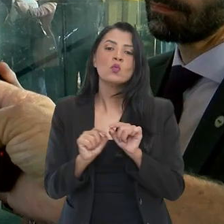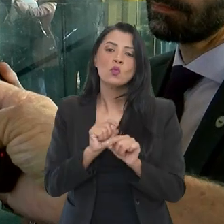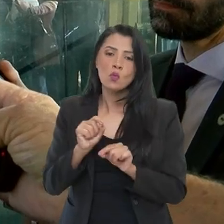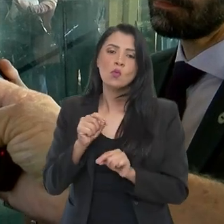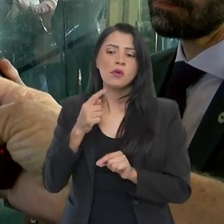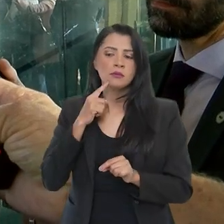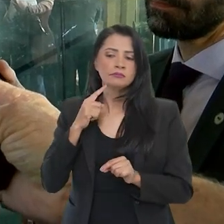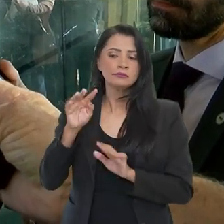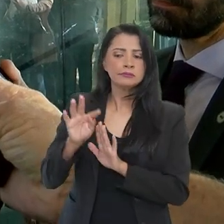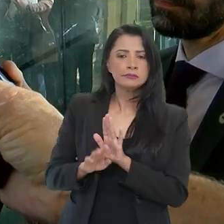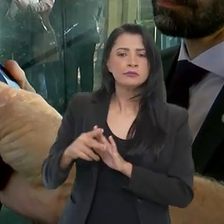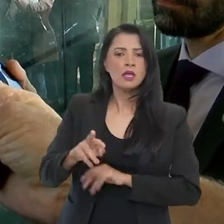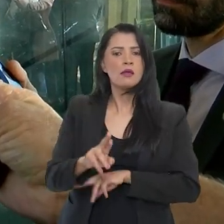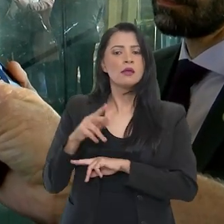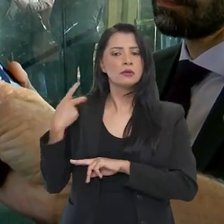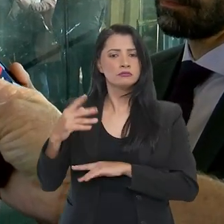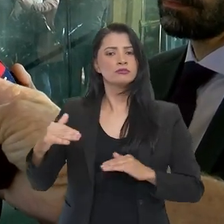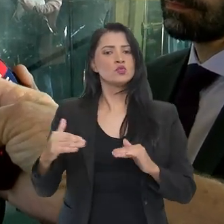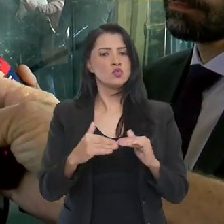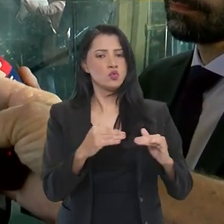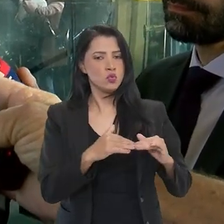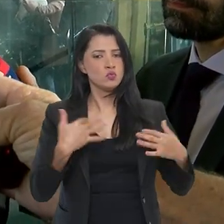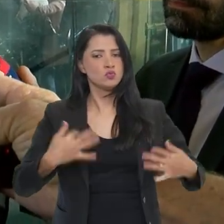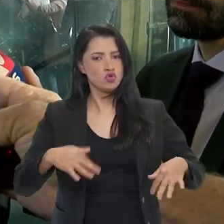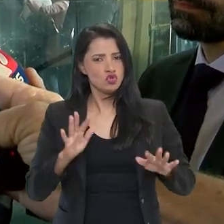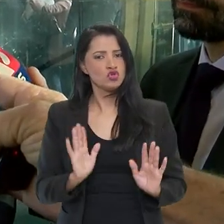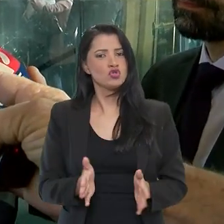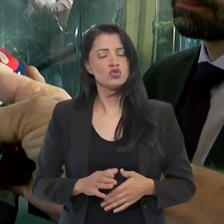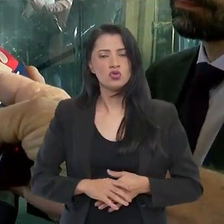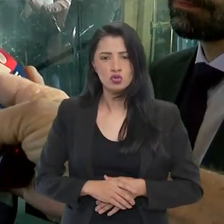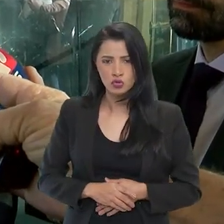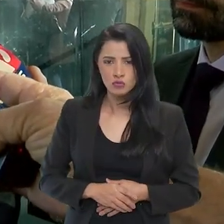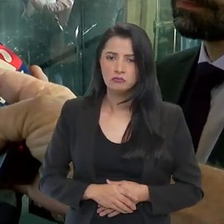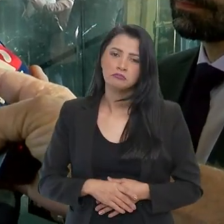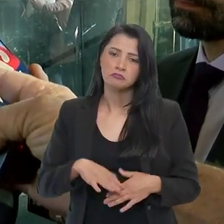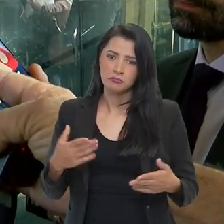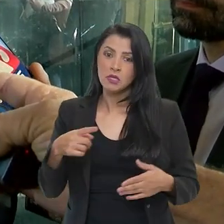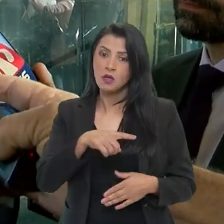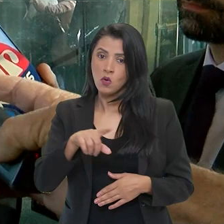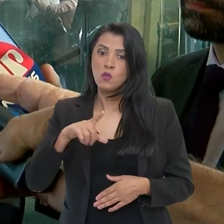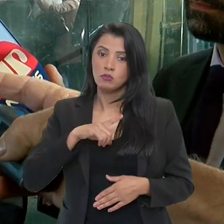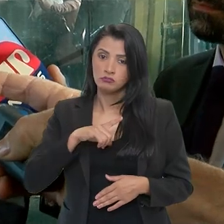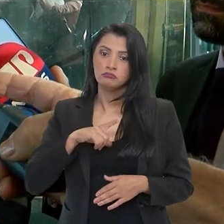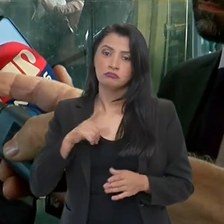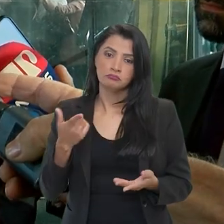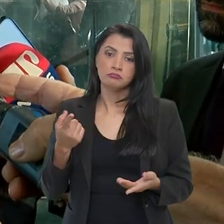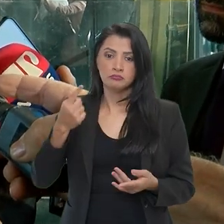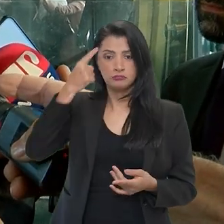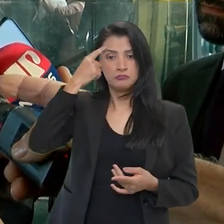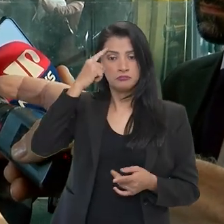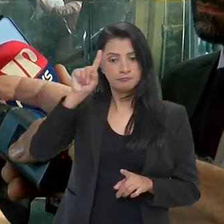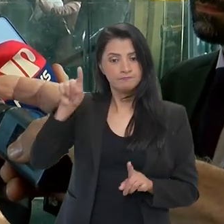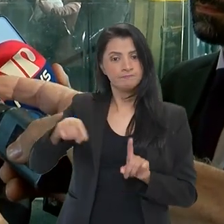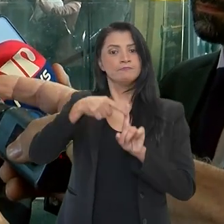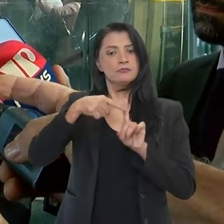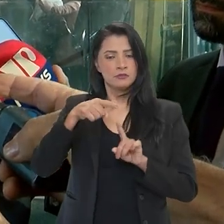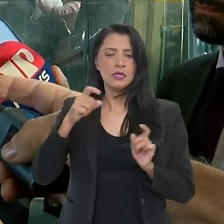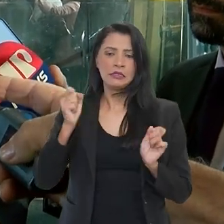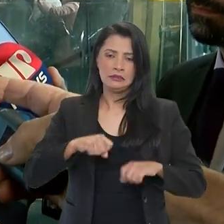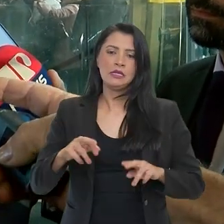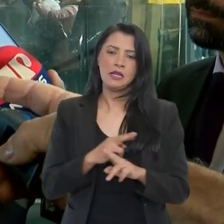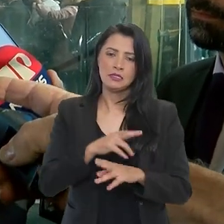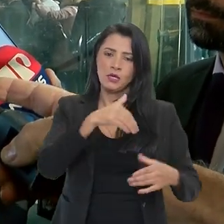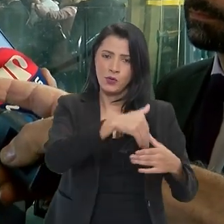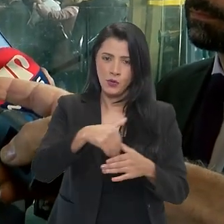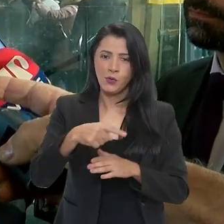dos senadores o relator da Câmara já atendeu e que, portanto, eles também estão